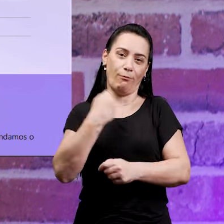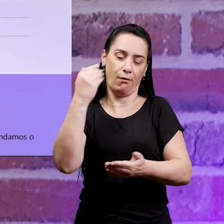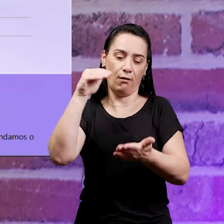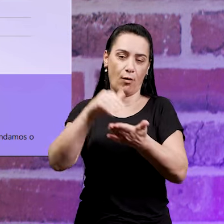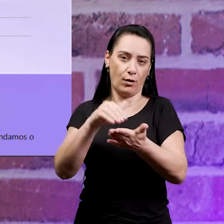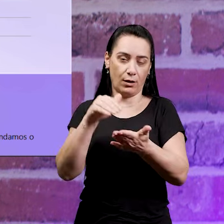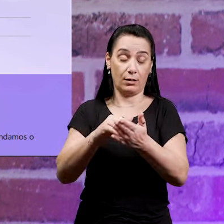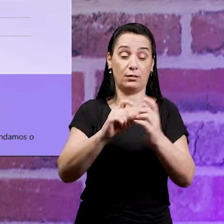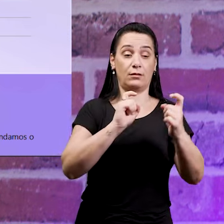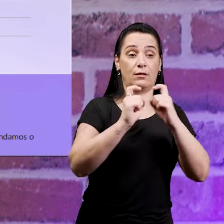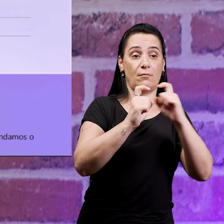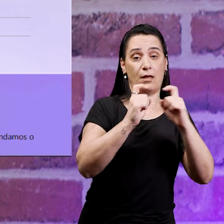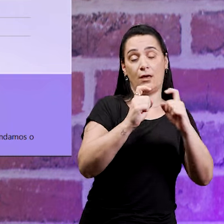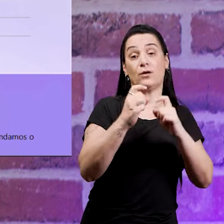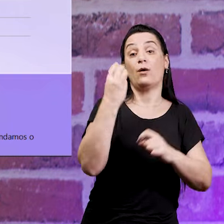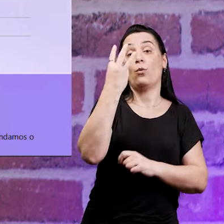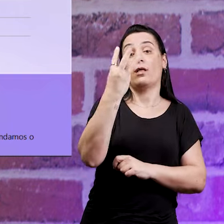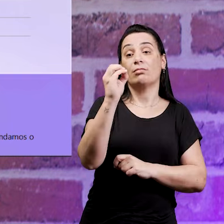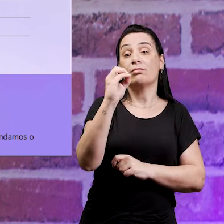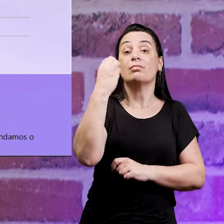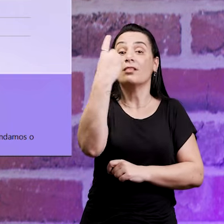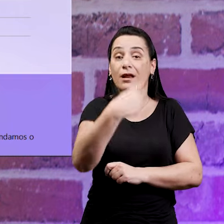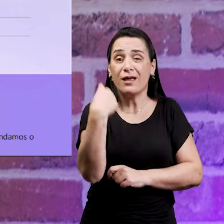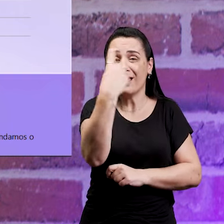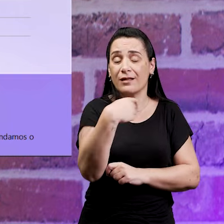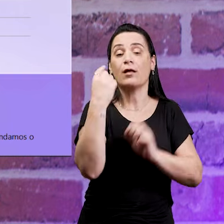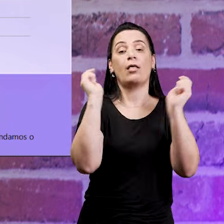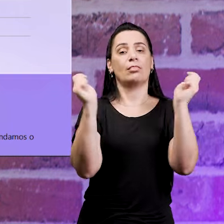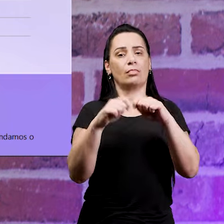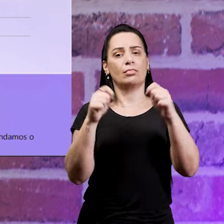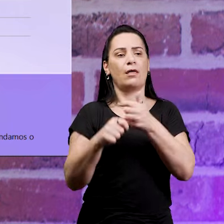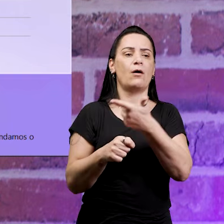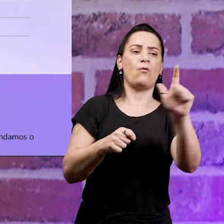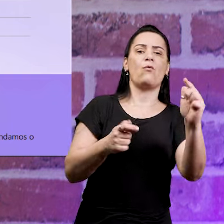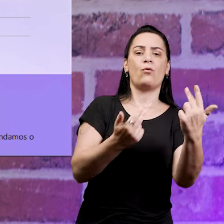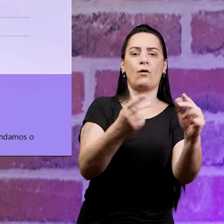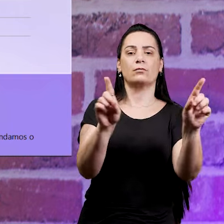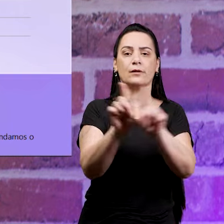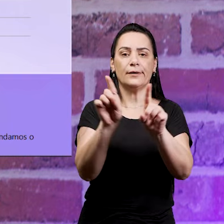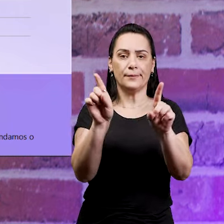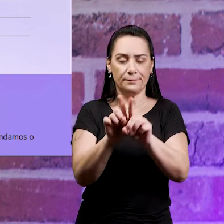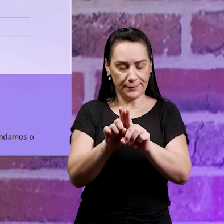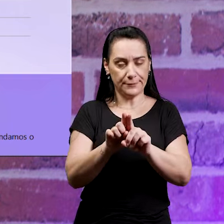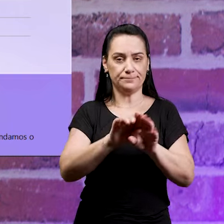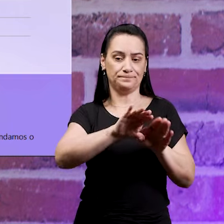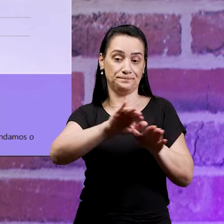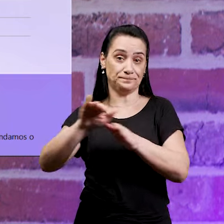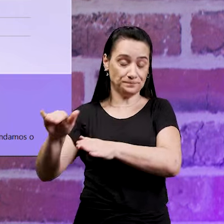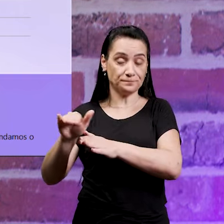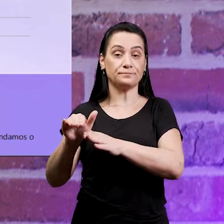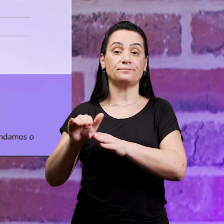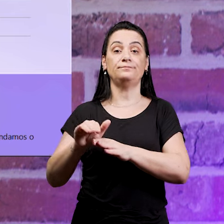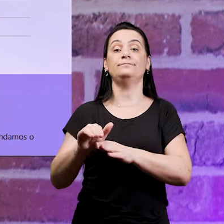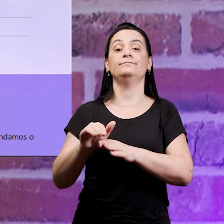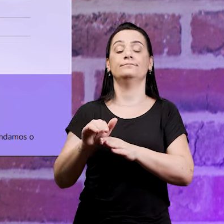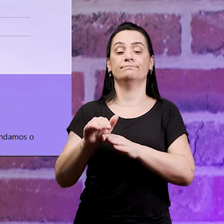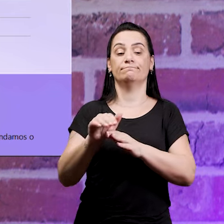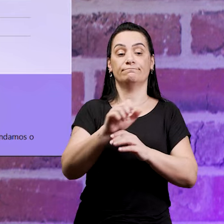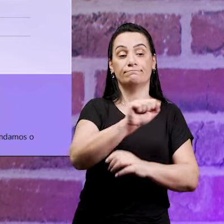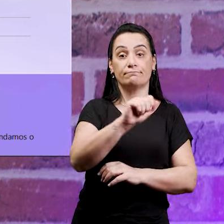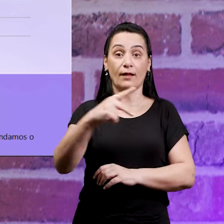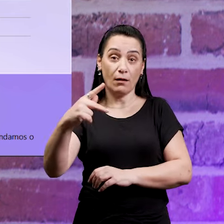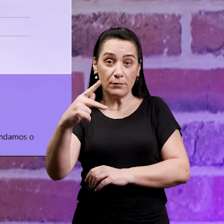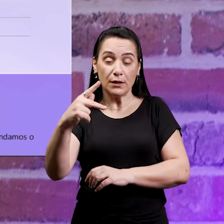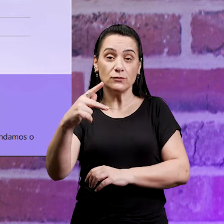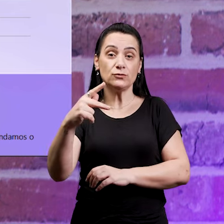agora, as suas reuniões podem durar até 30 horas, igual aos demais, tá? Outra coisa também, você consegue